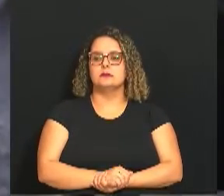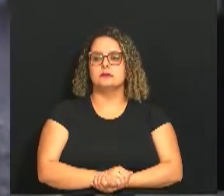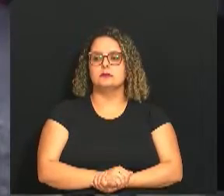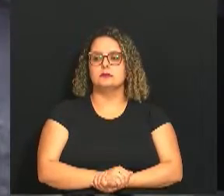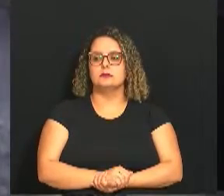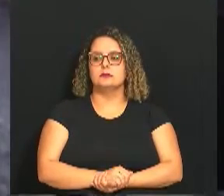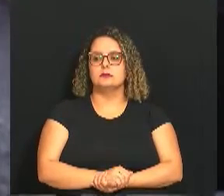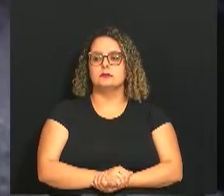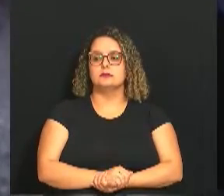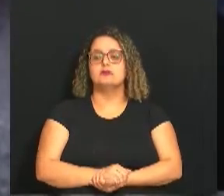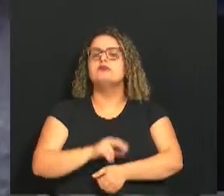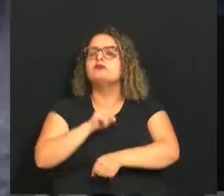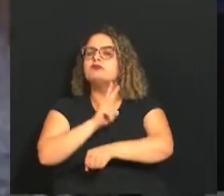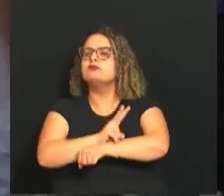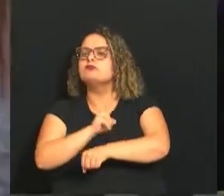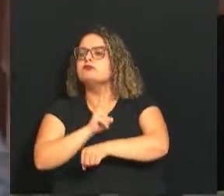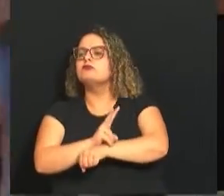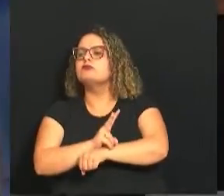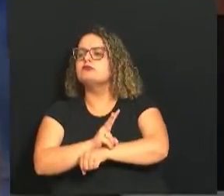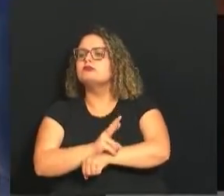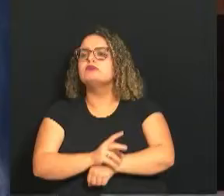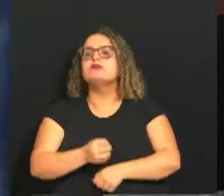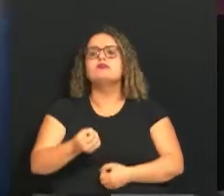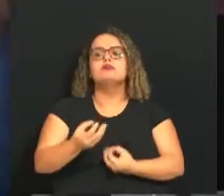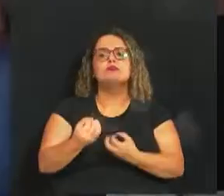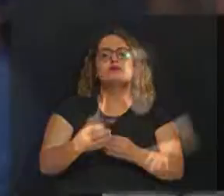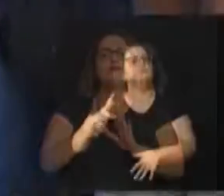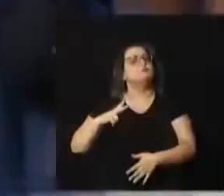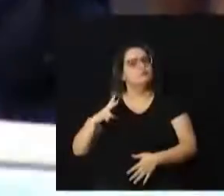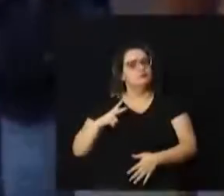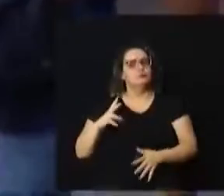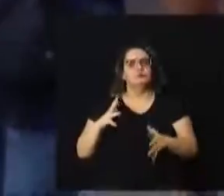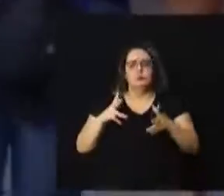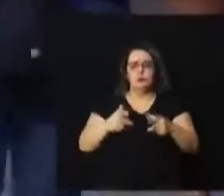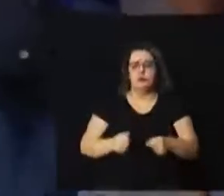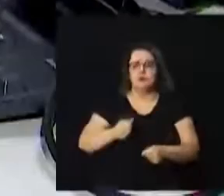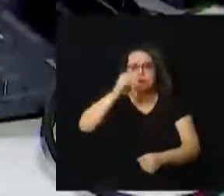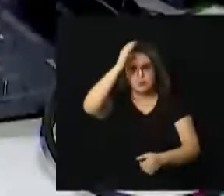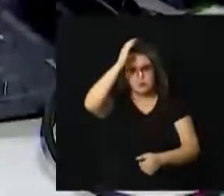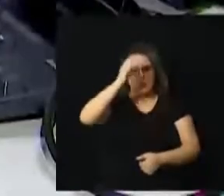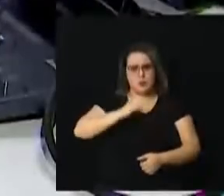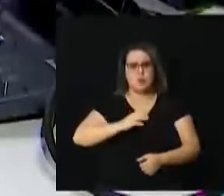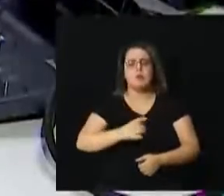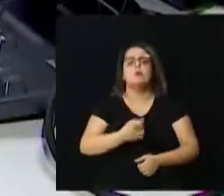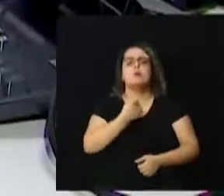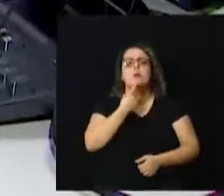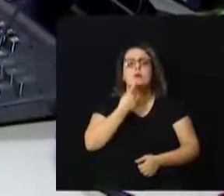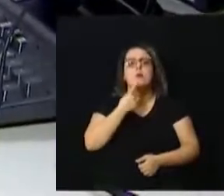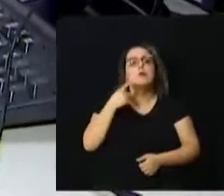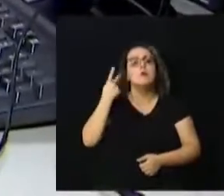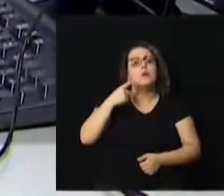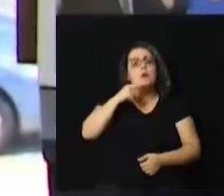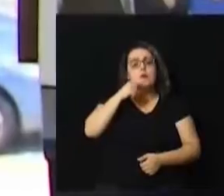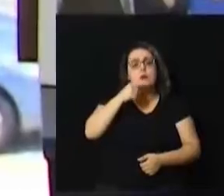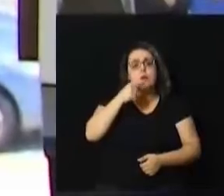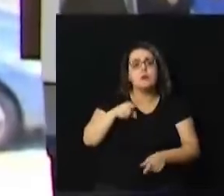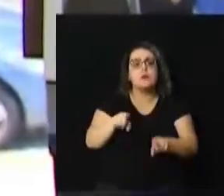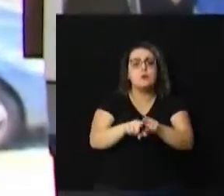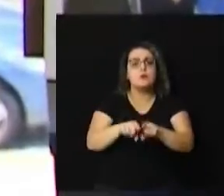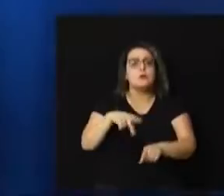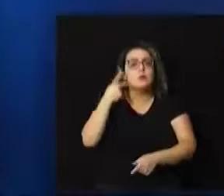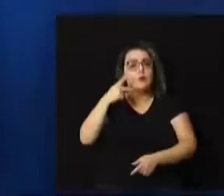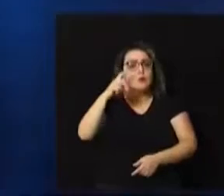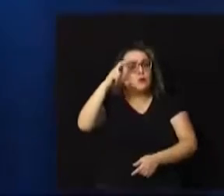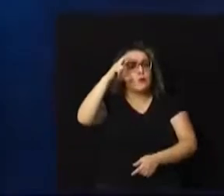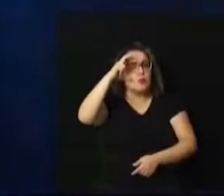Pensando em proteger os direitos fundamentais de liberdade e privacidade dos campineiros, os vereadores Eduardo Magoga e Carlinhos